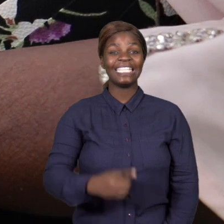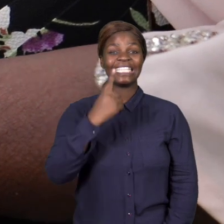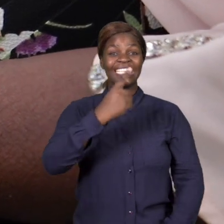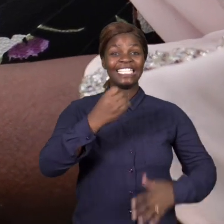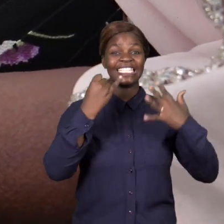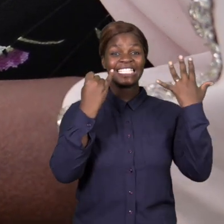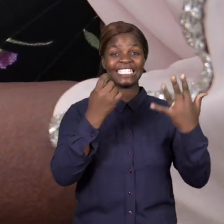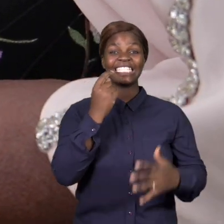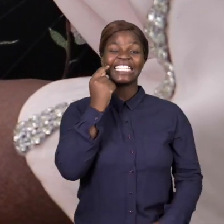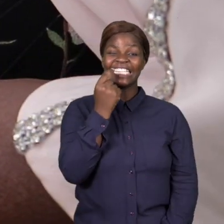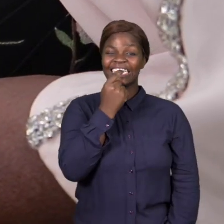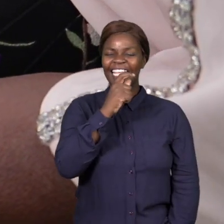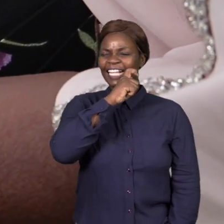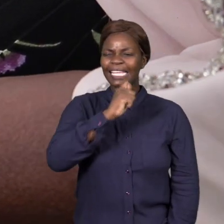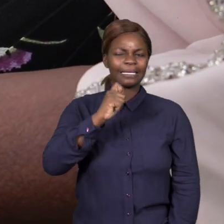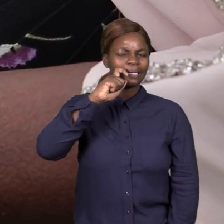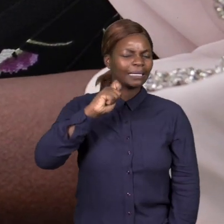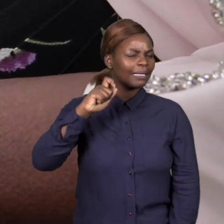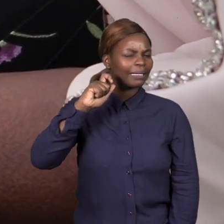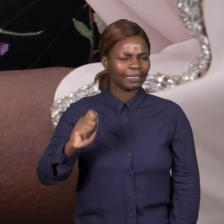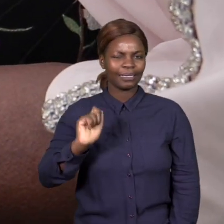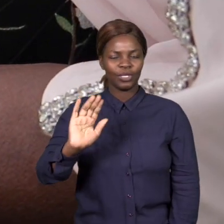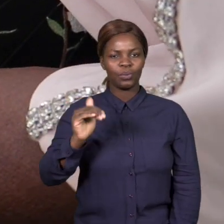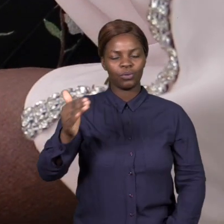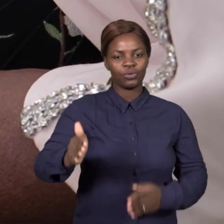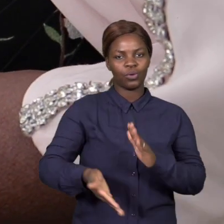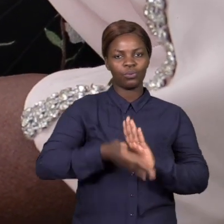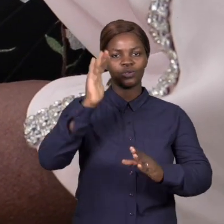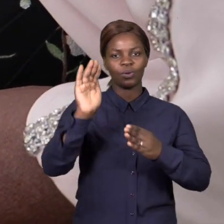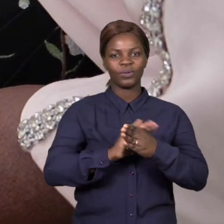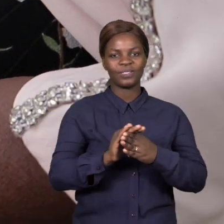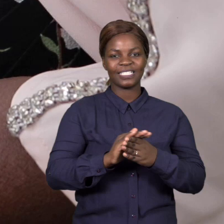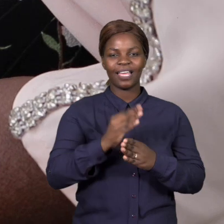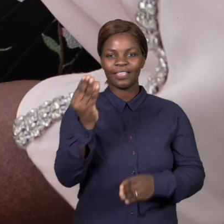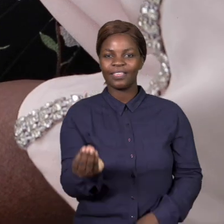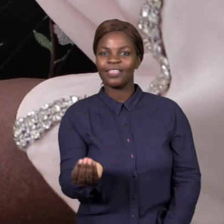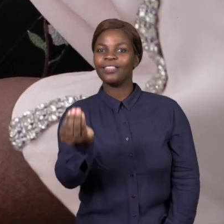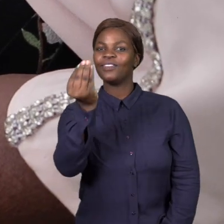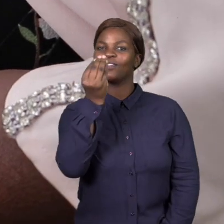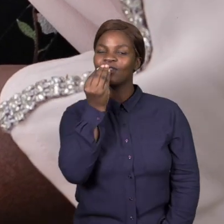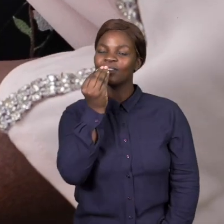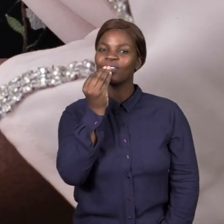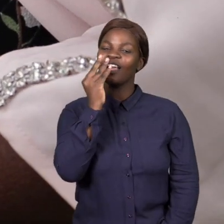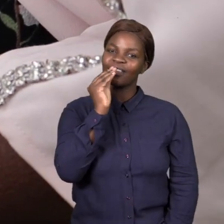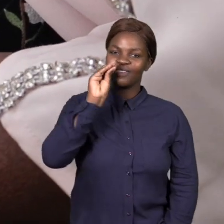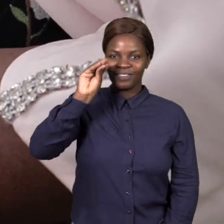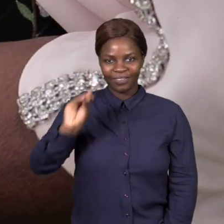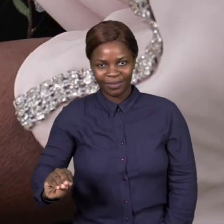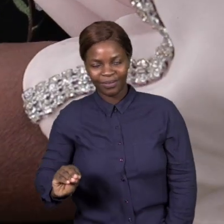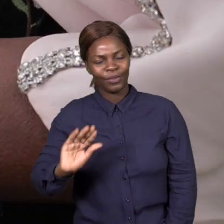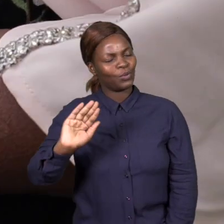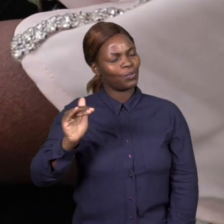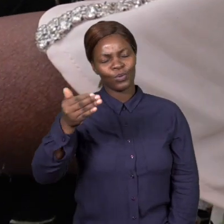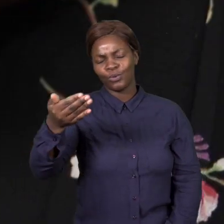Após perder 16 dentes, enfrentou um período de adaptação à prótese dentária, mas gradualmente aprendeu a lidar com o